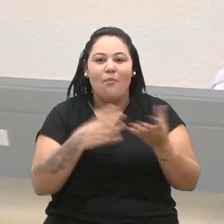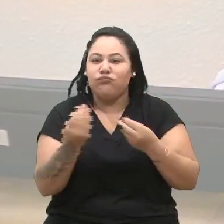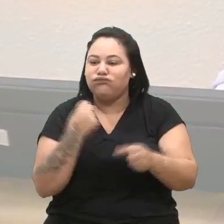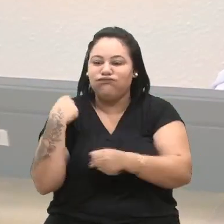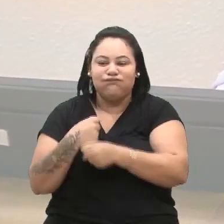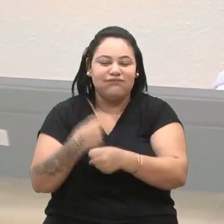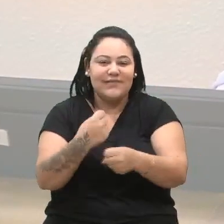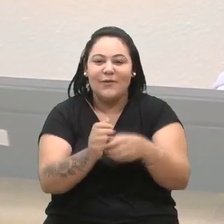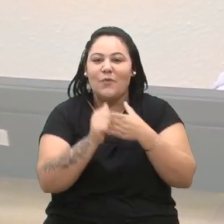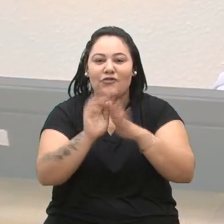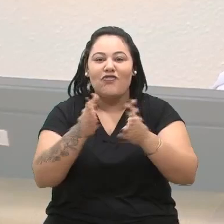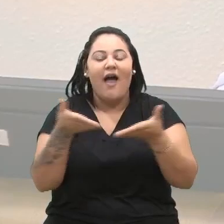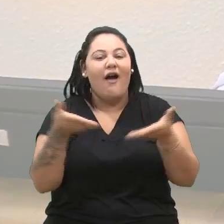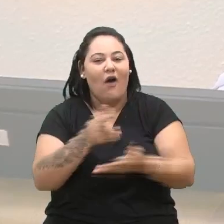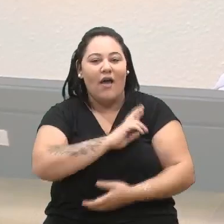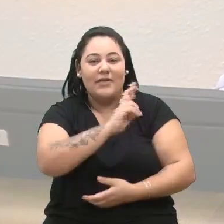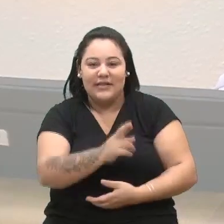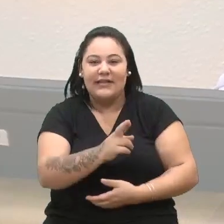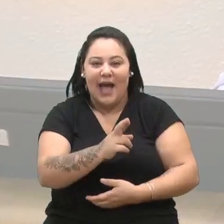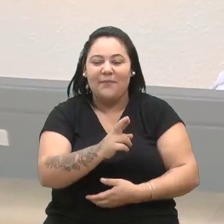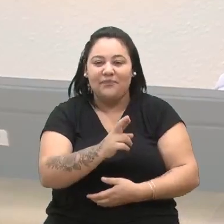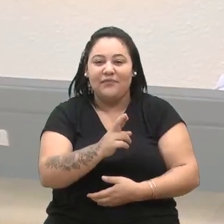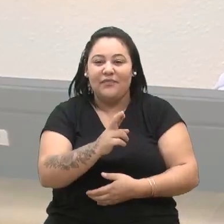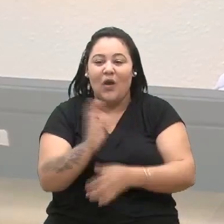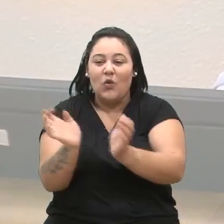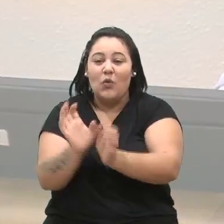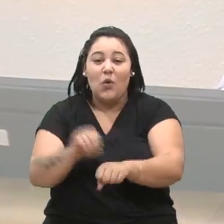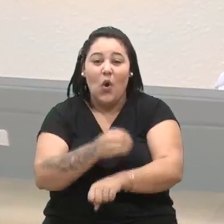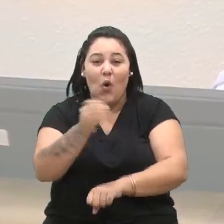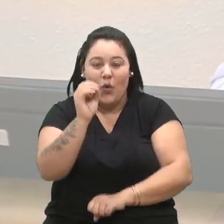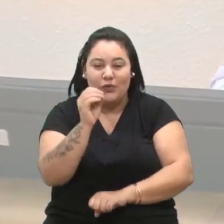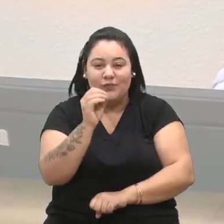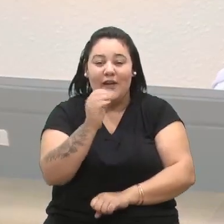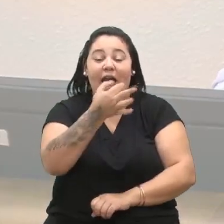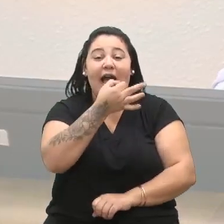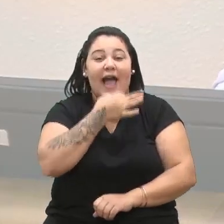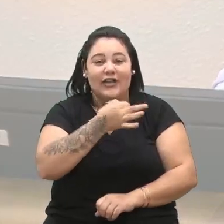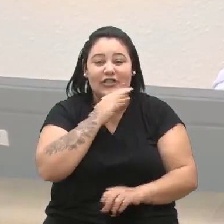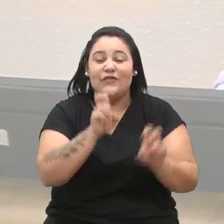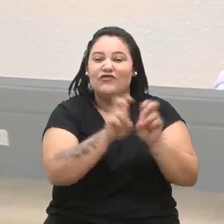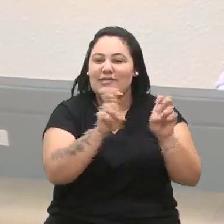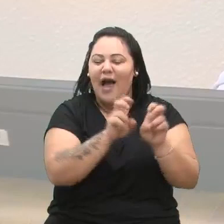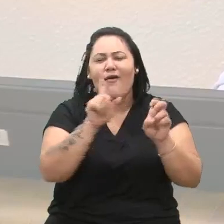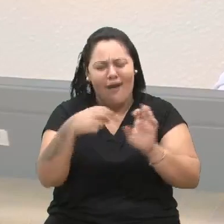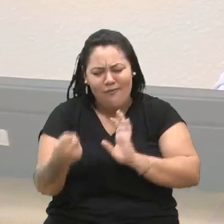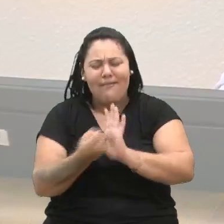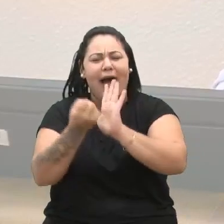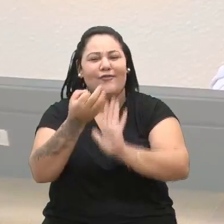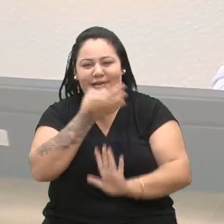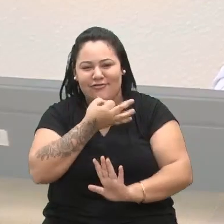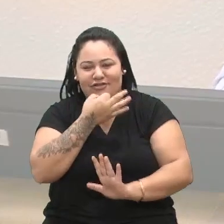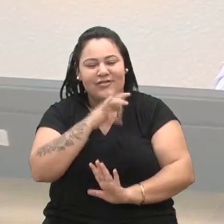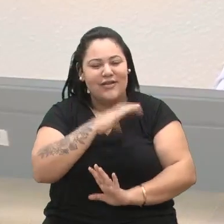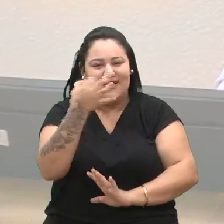agora eles vão representar na Série Ouro, Caxias Futsal, e é um emblema para a nossa cidade de Caxias do Sul,